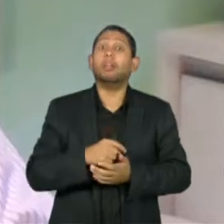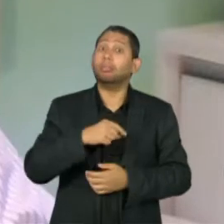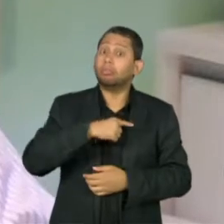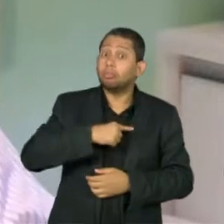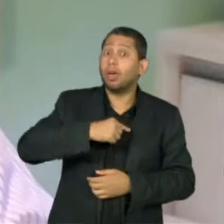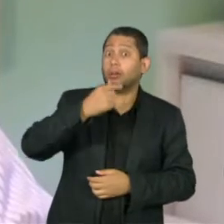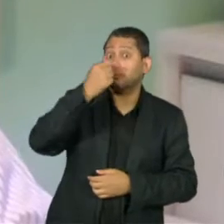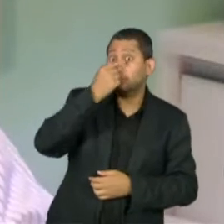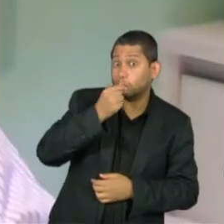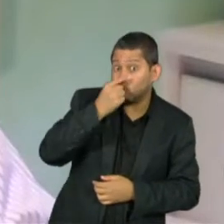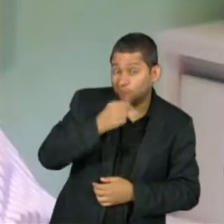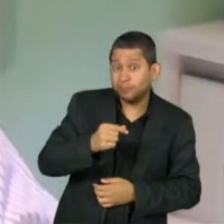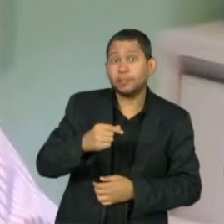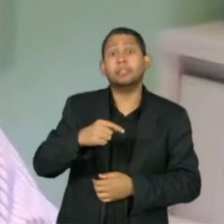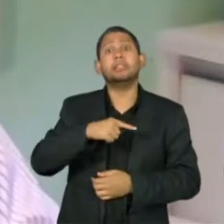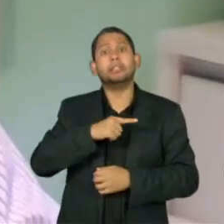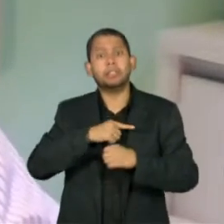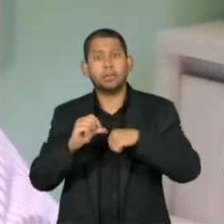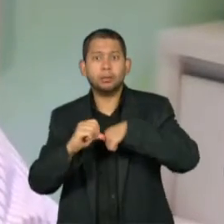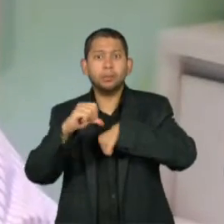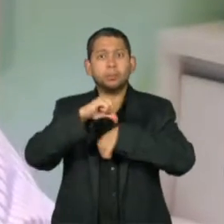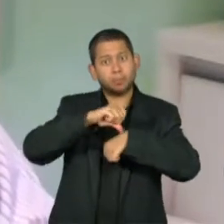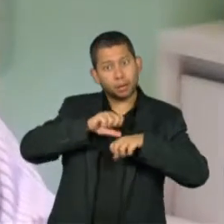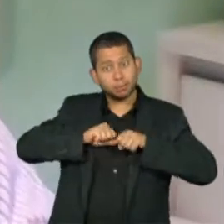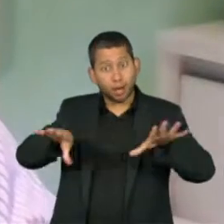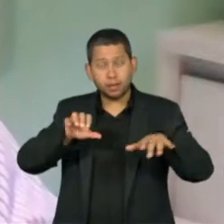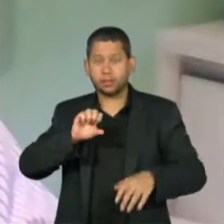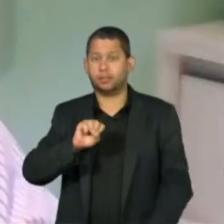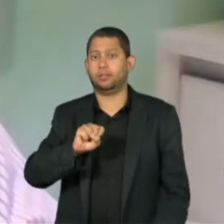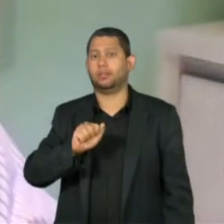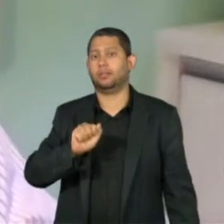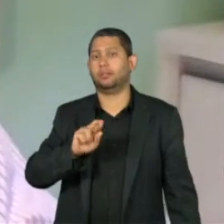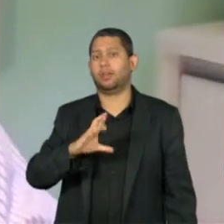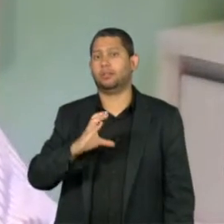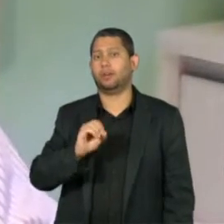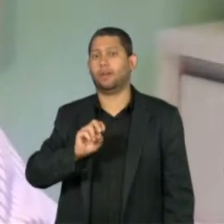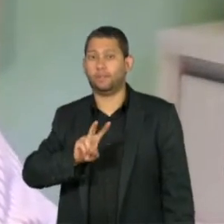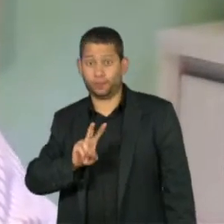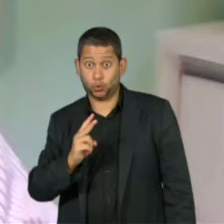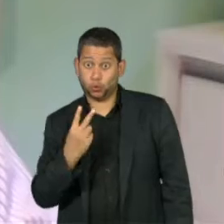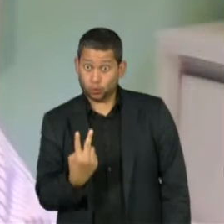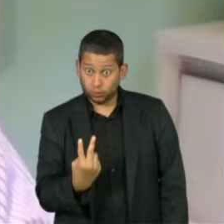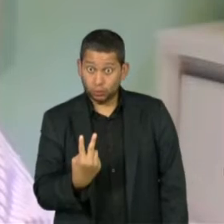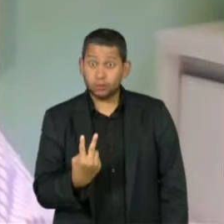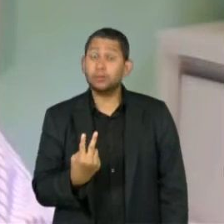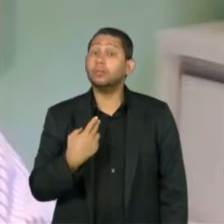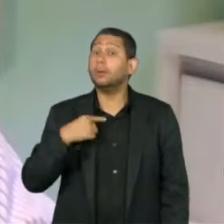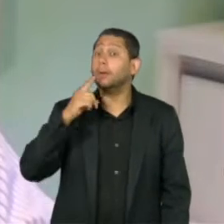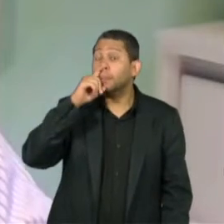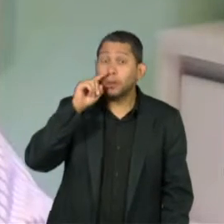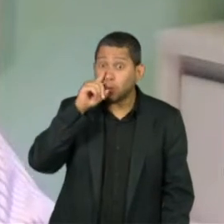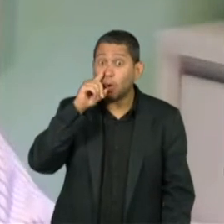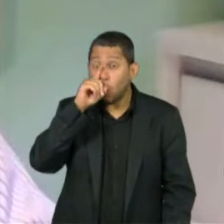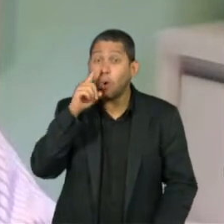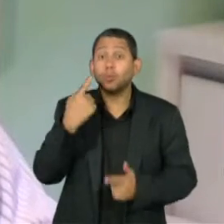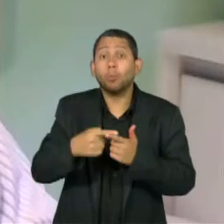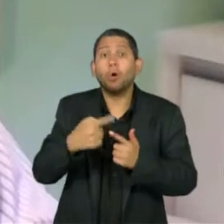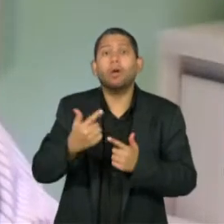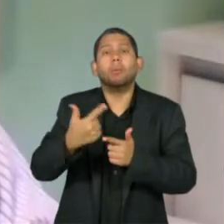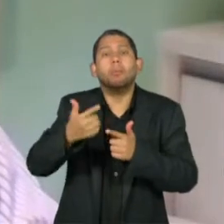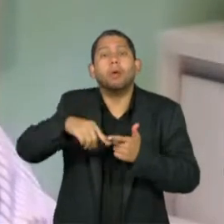muito grande de SARS-CoV-2, é em vigência de quadro infeccioso, especialmente respiratório e